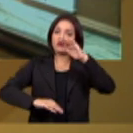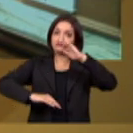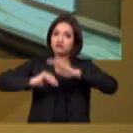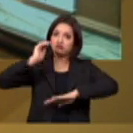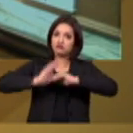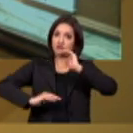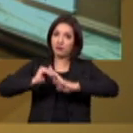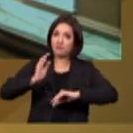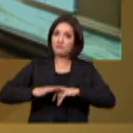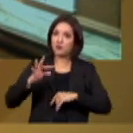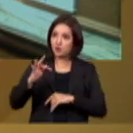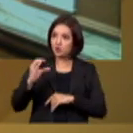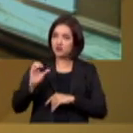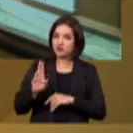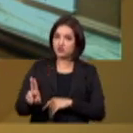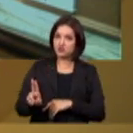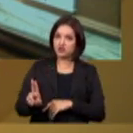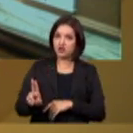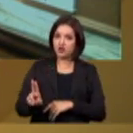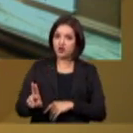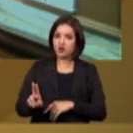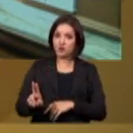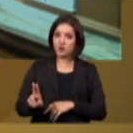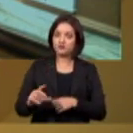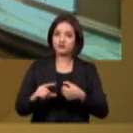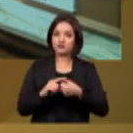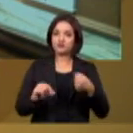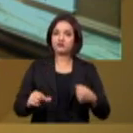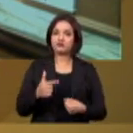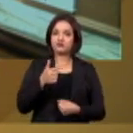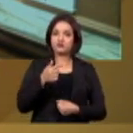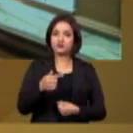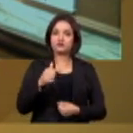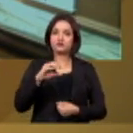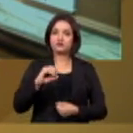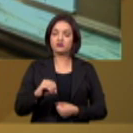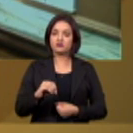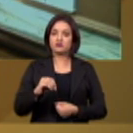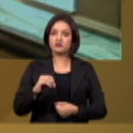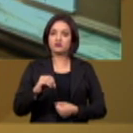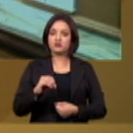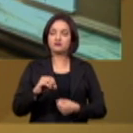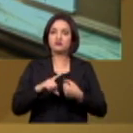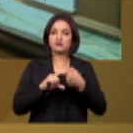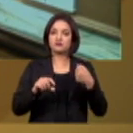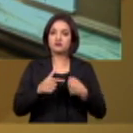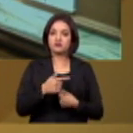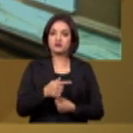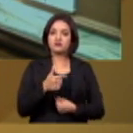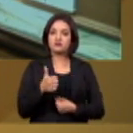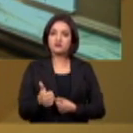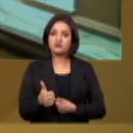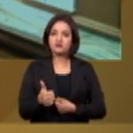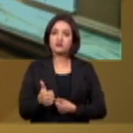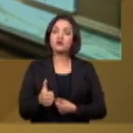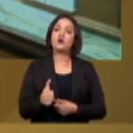do tribunal de confusão e ao artigo da constituição